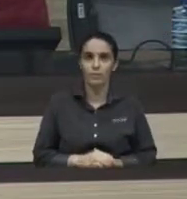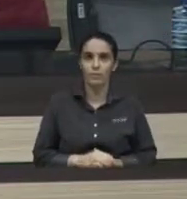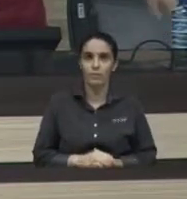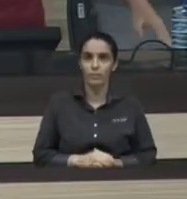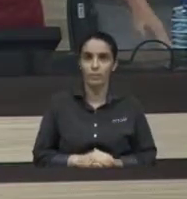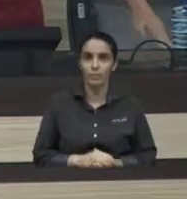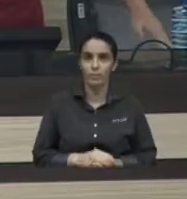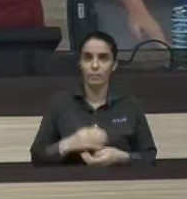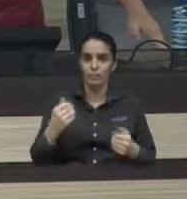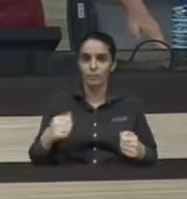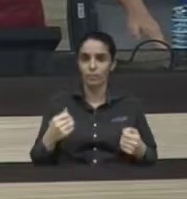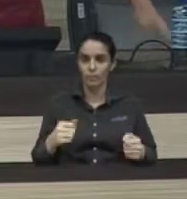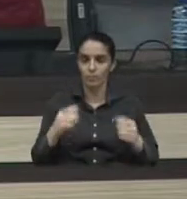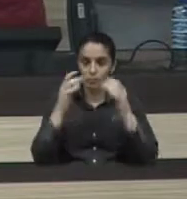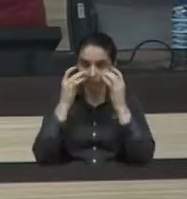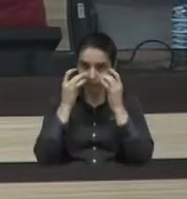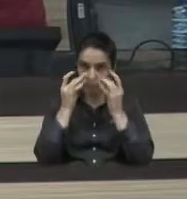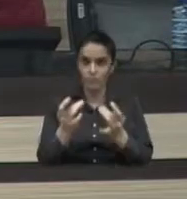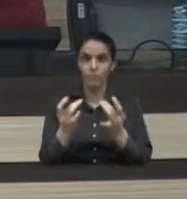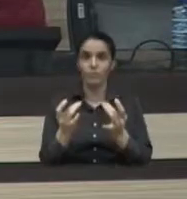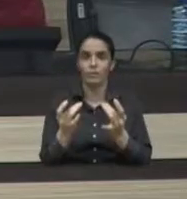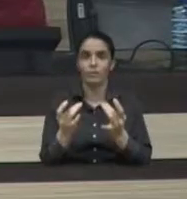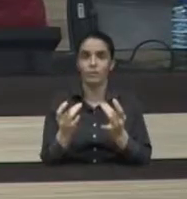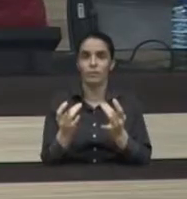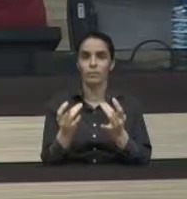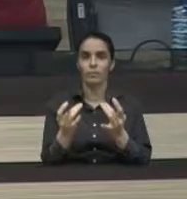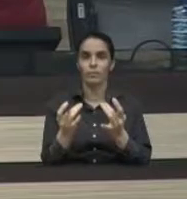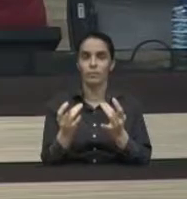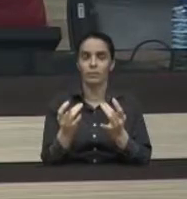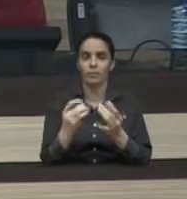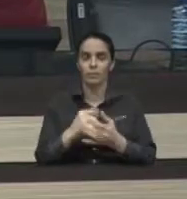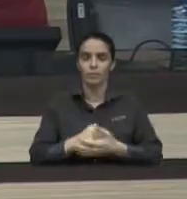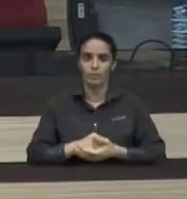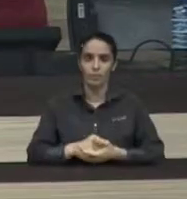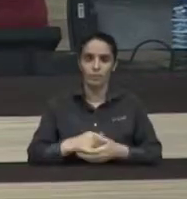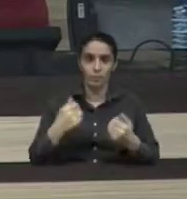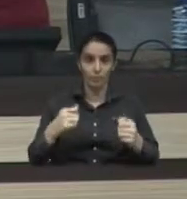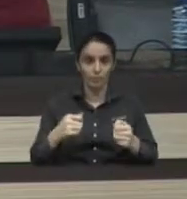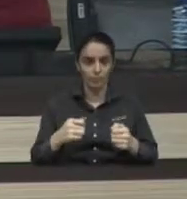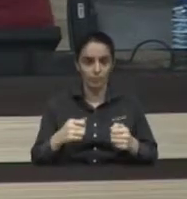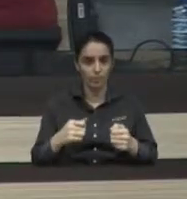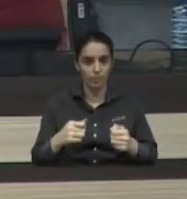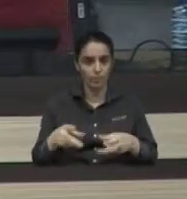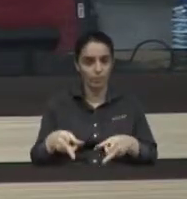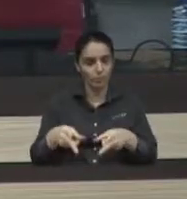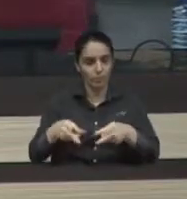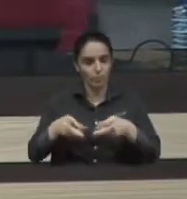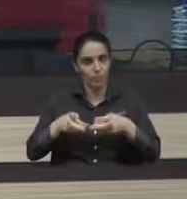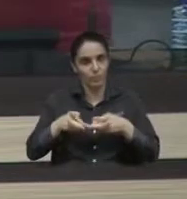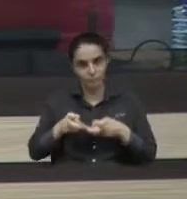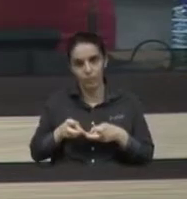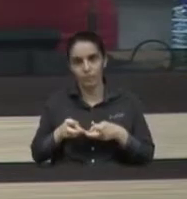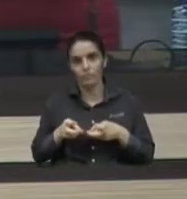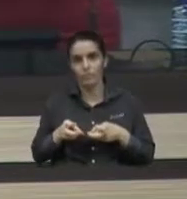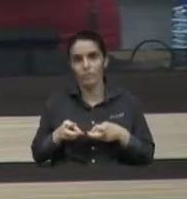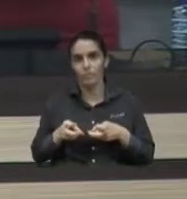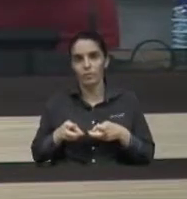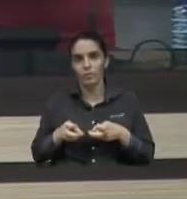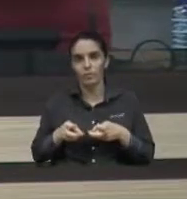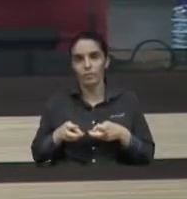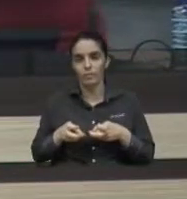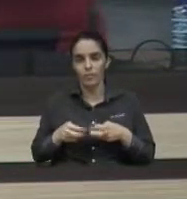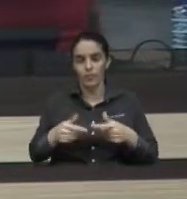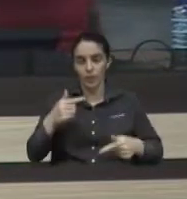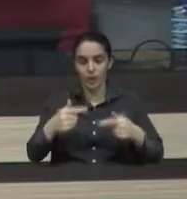uma colocação que a gente, às vezes, não se atenta à importância que